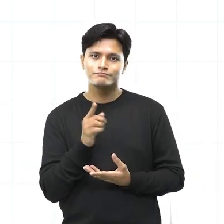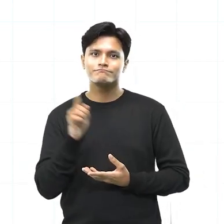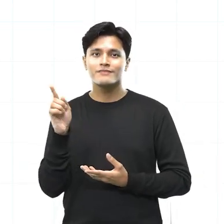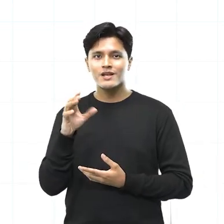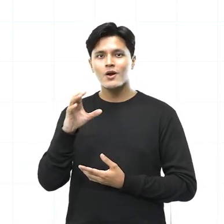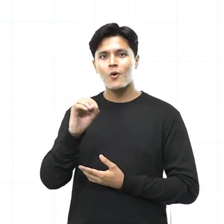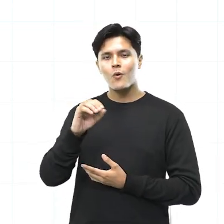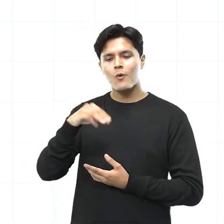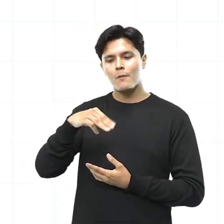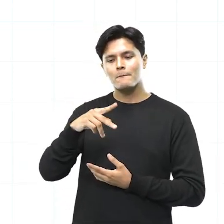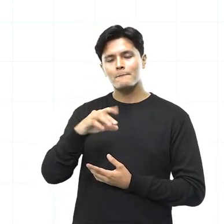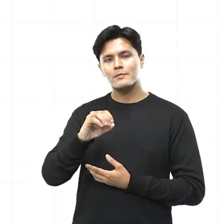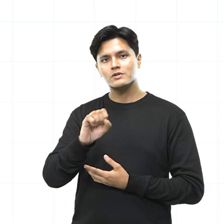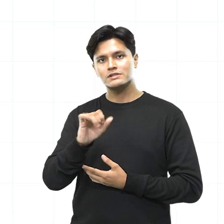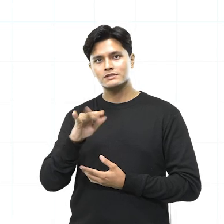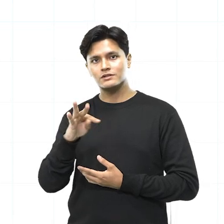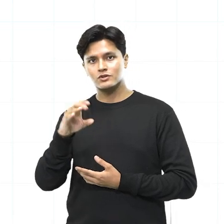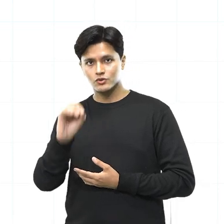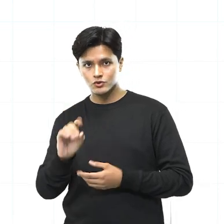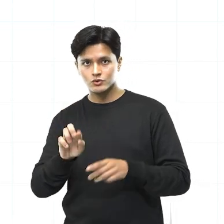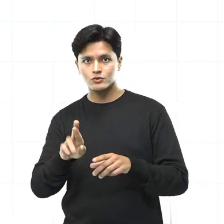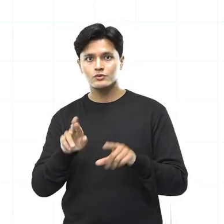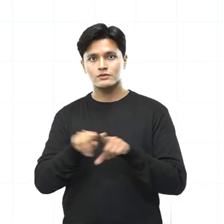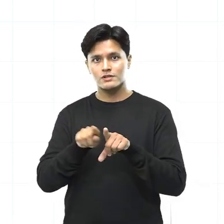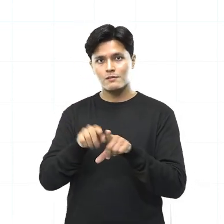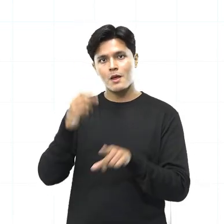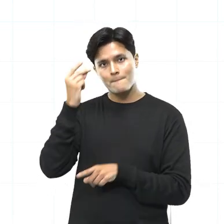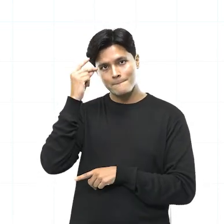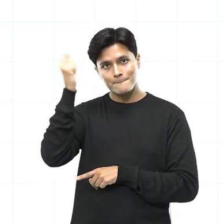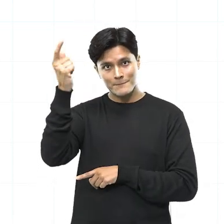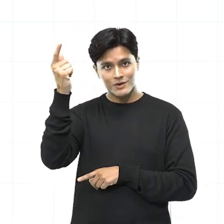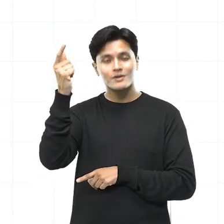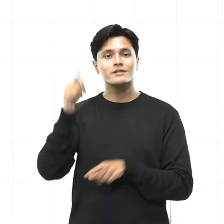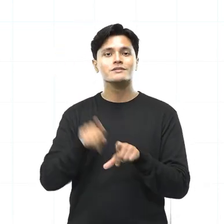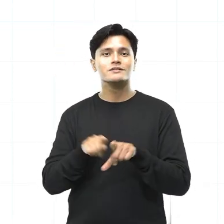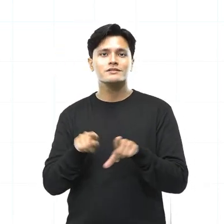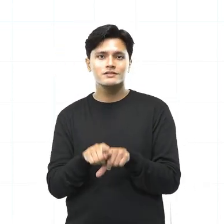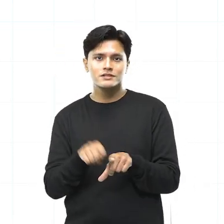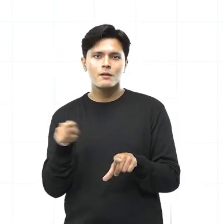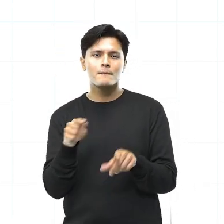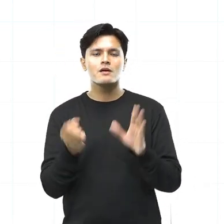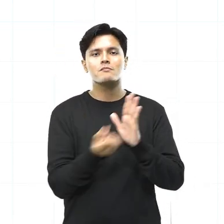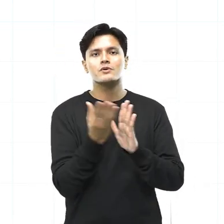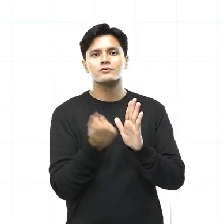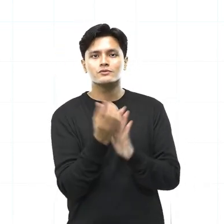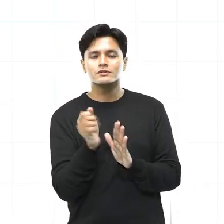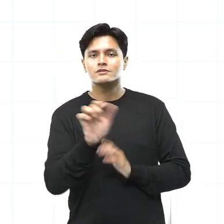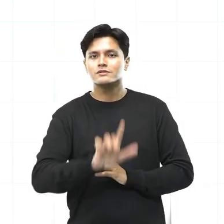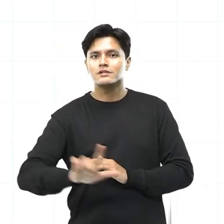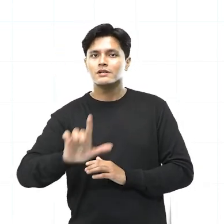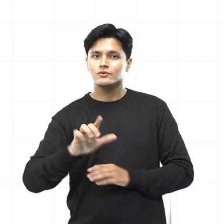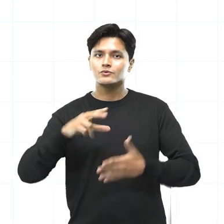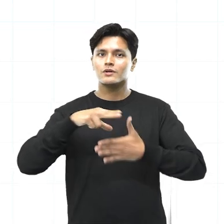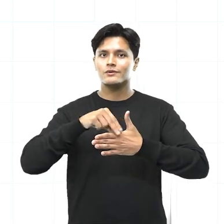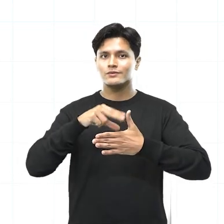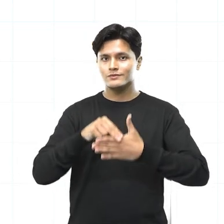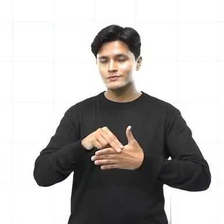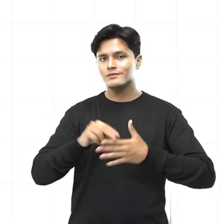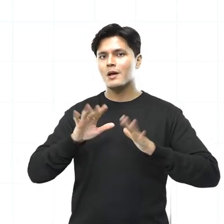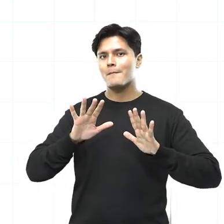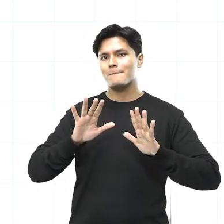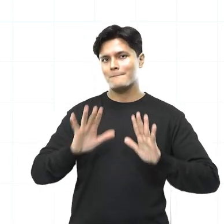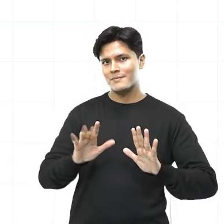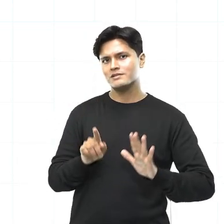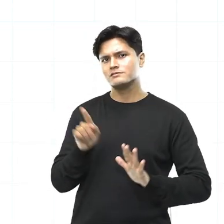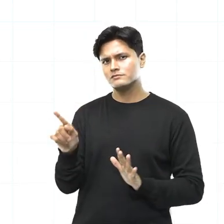compositor, improvisador e poeta. Produziu também literatura de cordel, porém nunca se